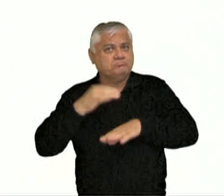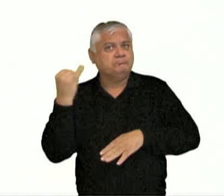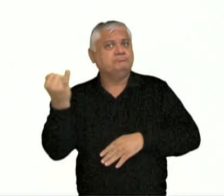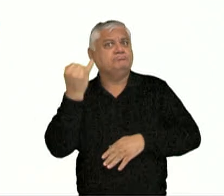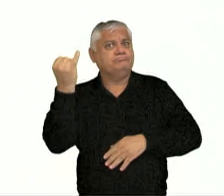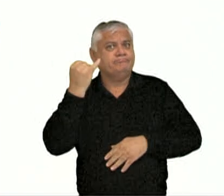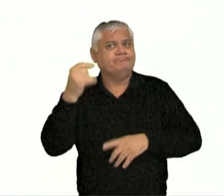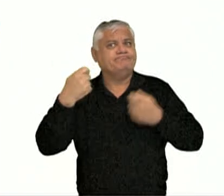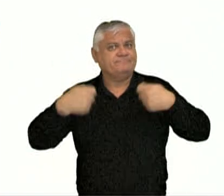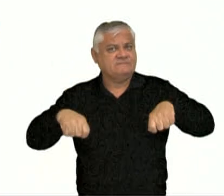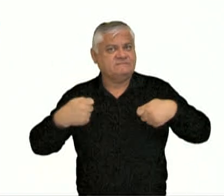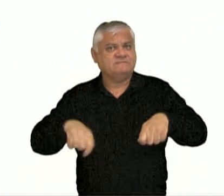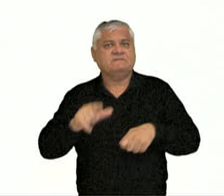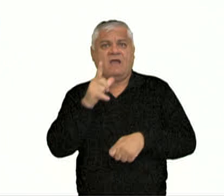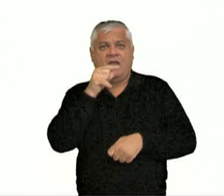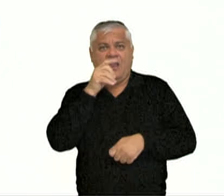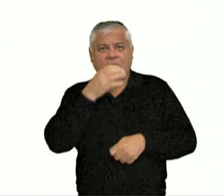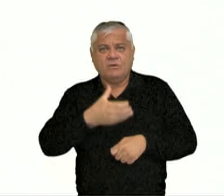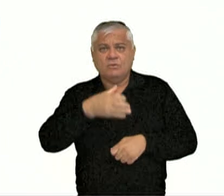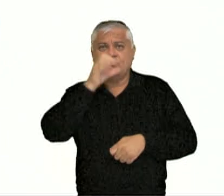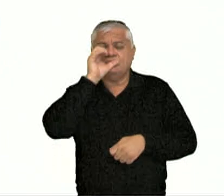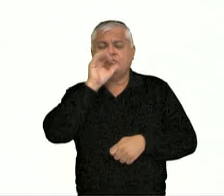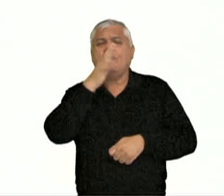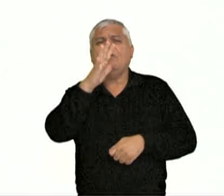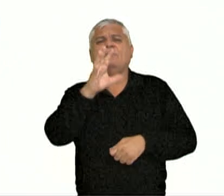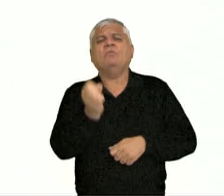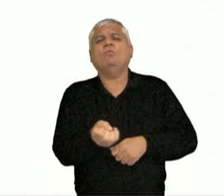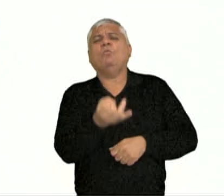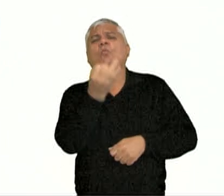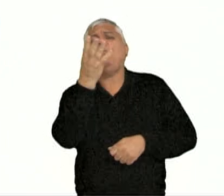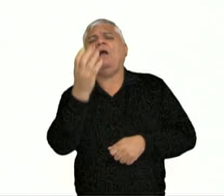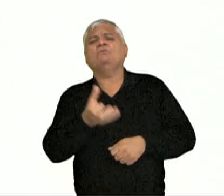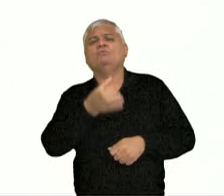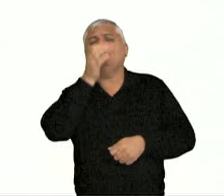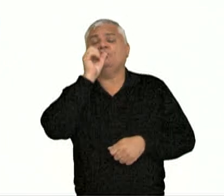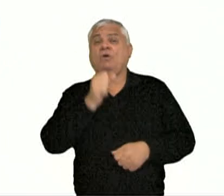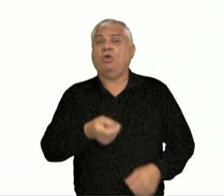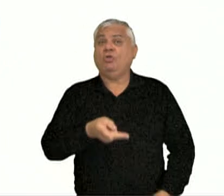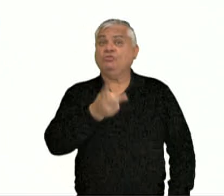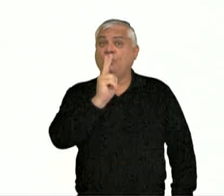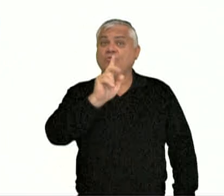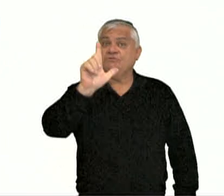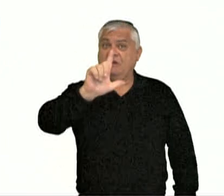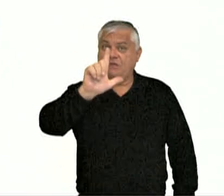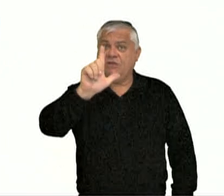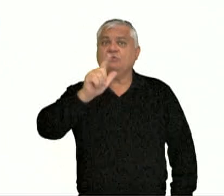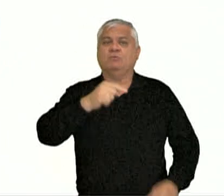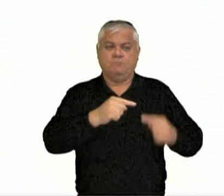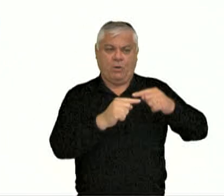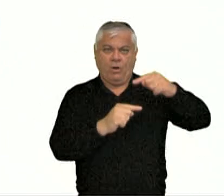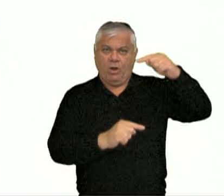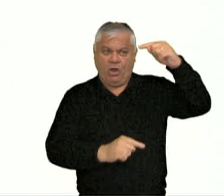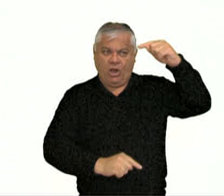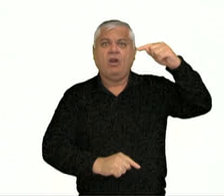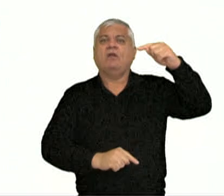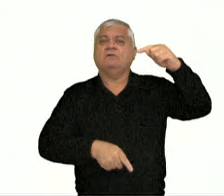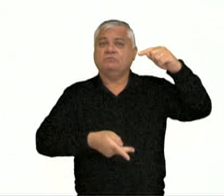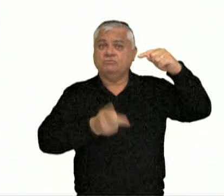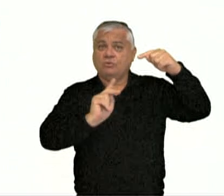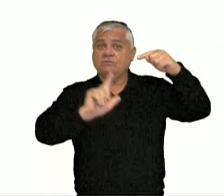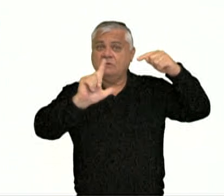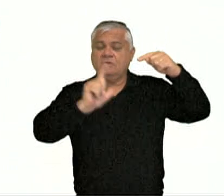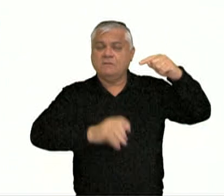trechos. É necessário beber em média cerca de 2 litros de água por dia, tá? Isso seja no frio ou no